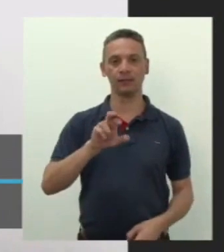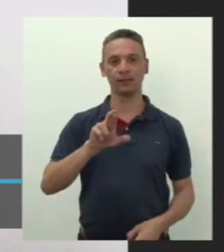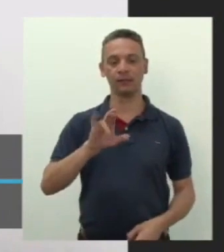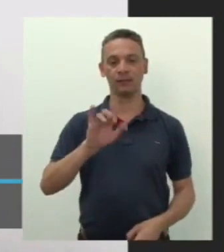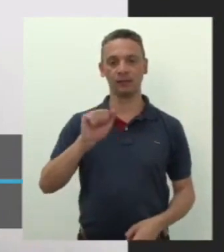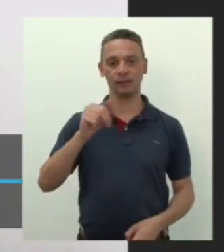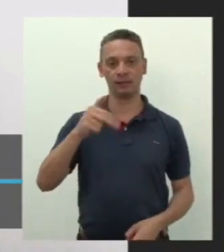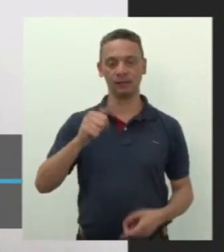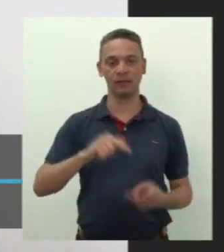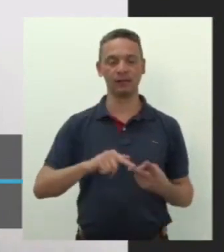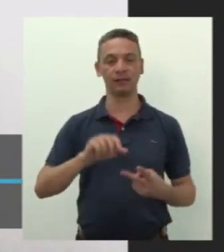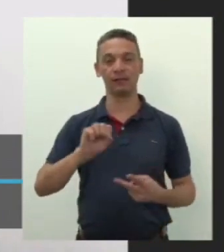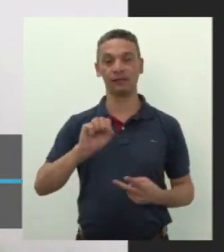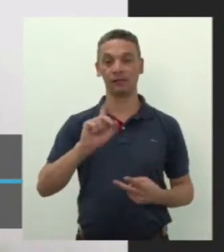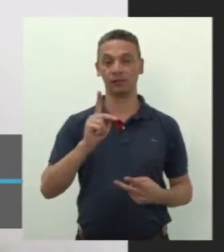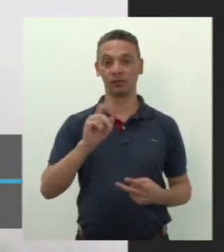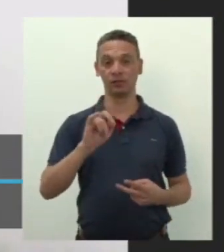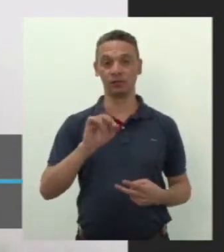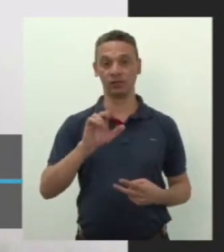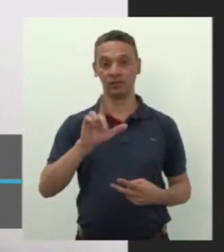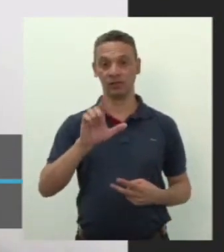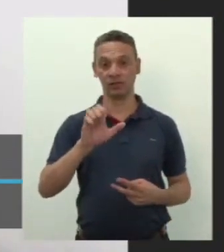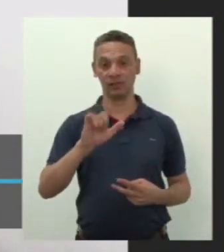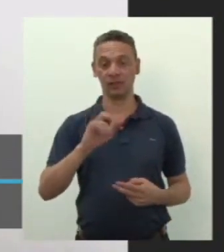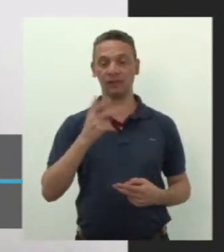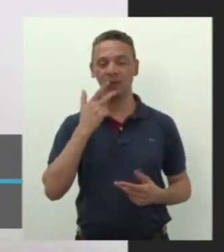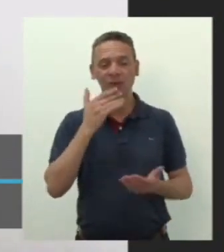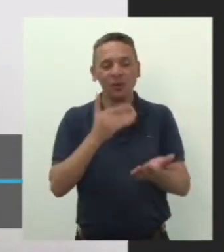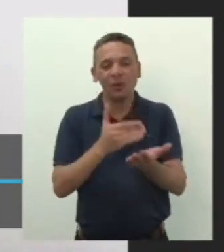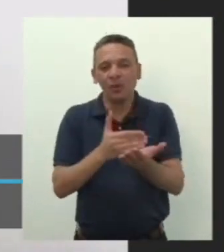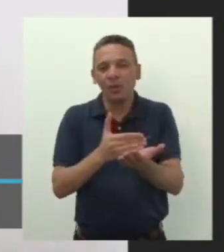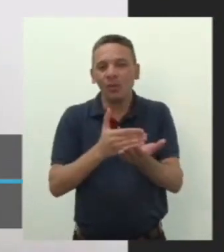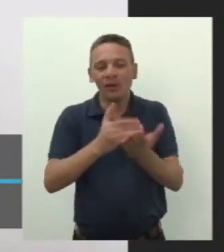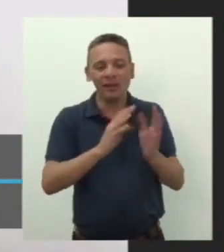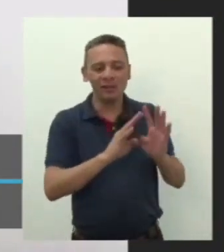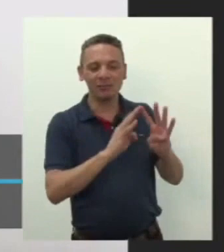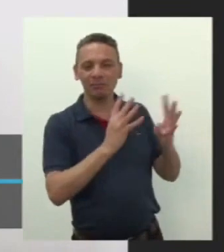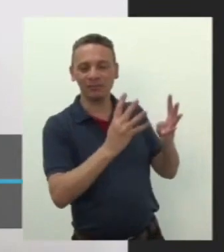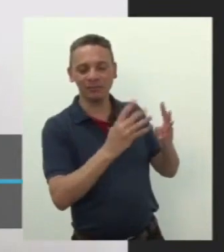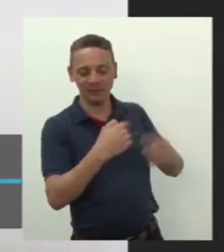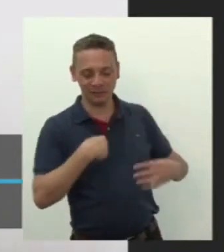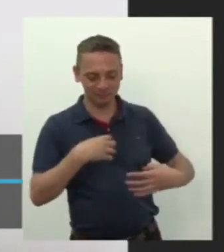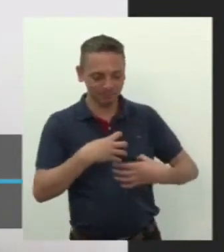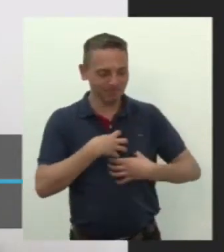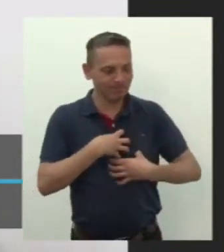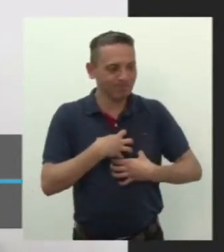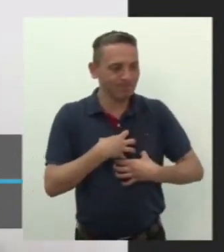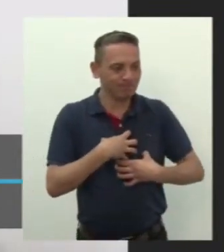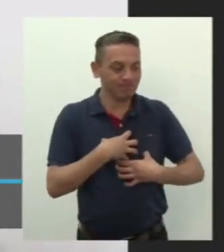professora Shirley falaram que inicialmente estavam muito inseguras.